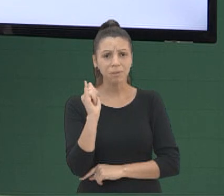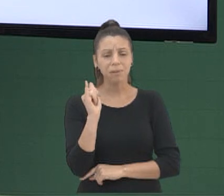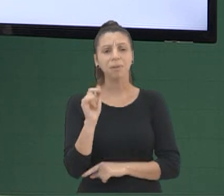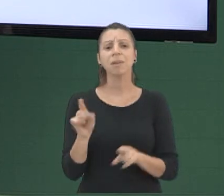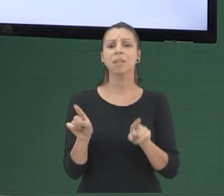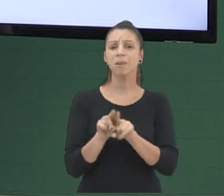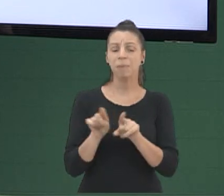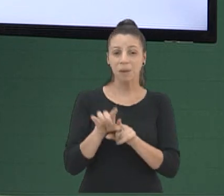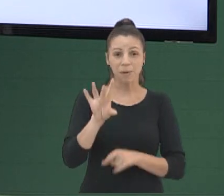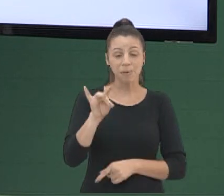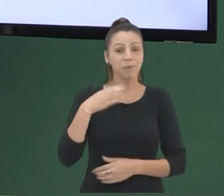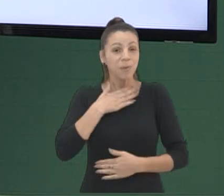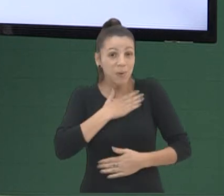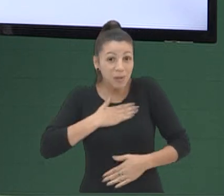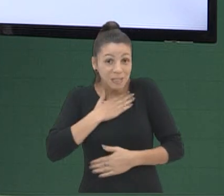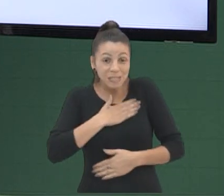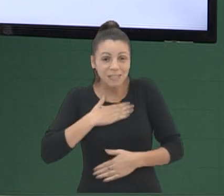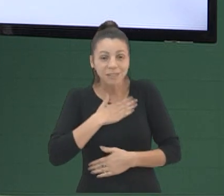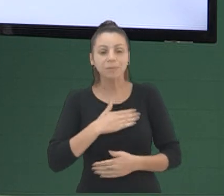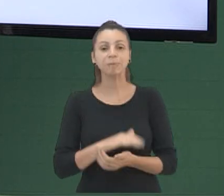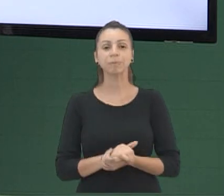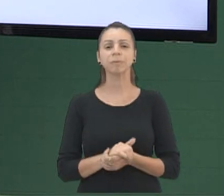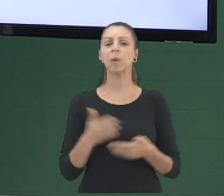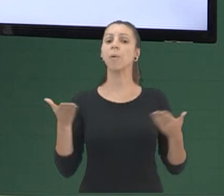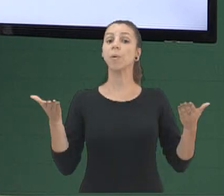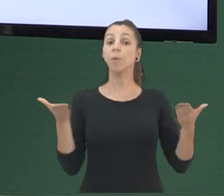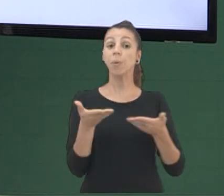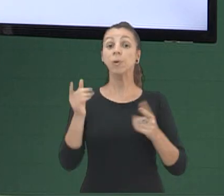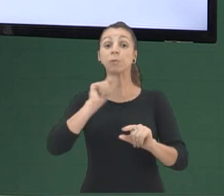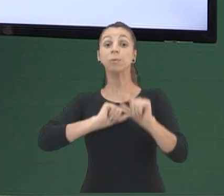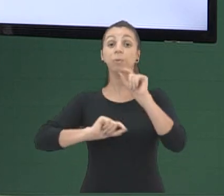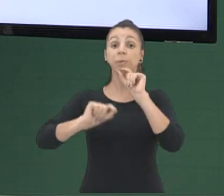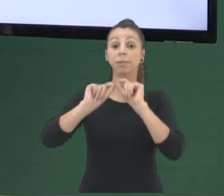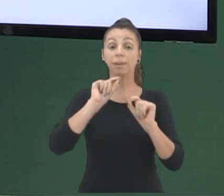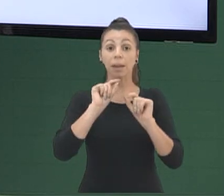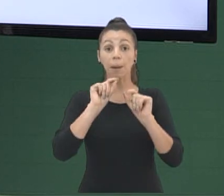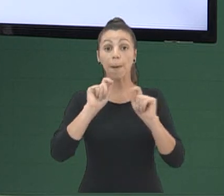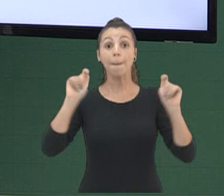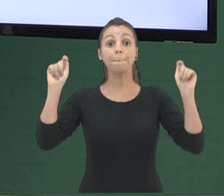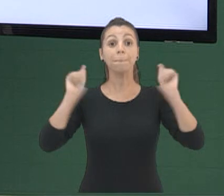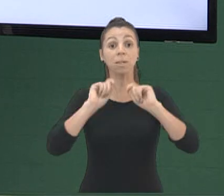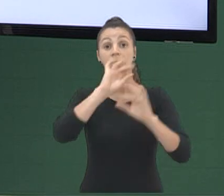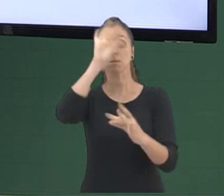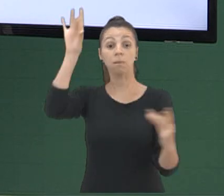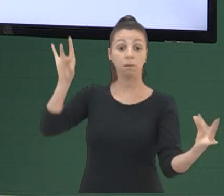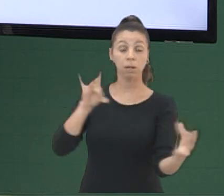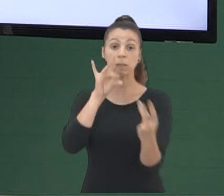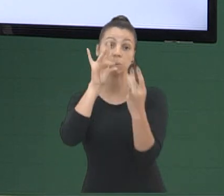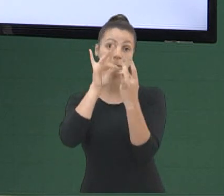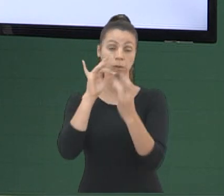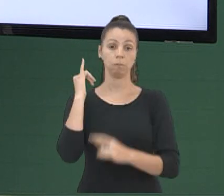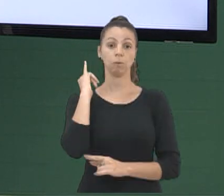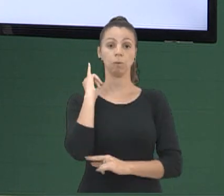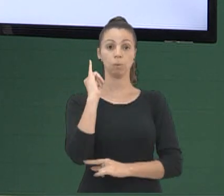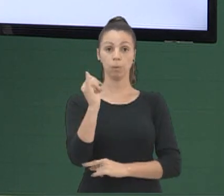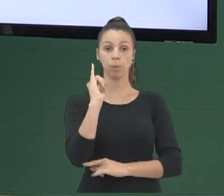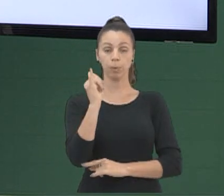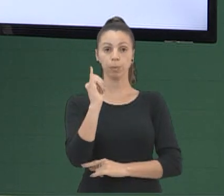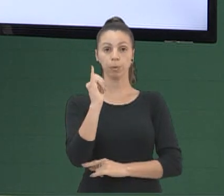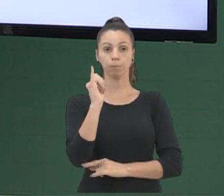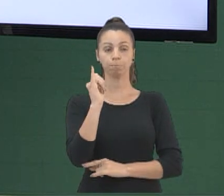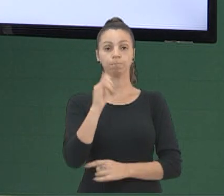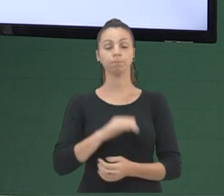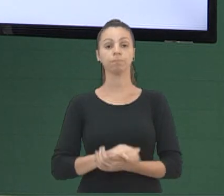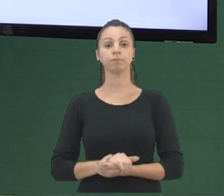seus preferidos. E hoje nós vamos focar em um aspecto específico do conto literário,